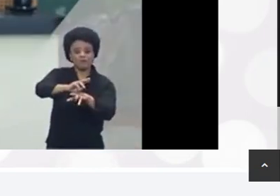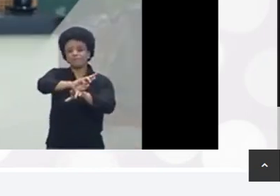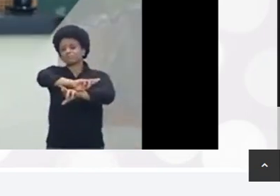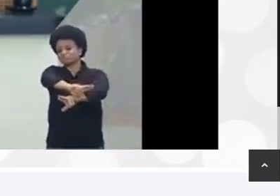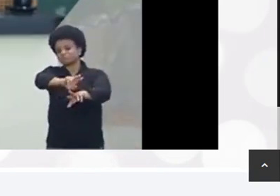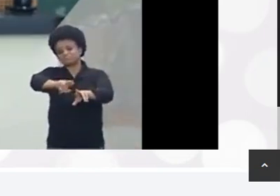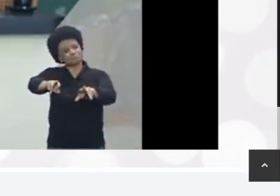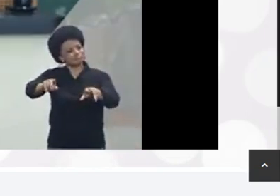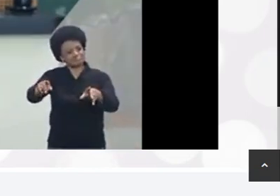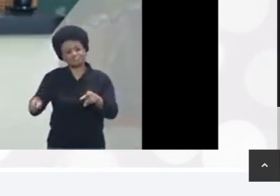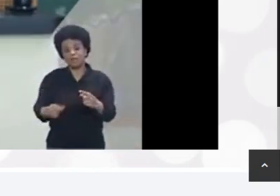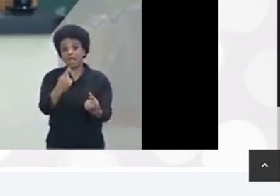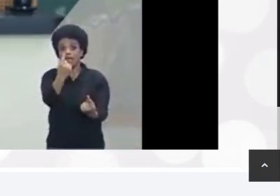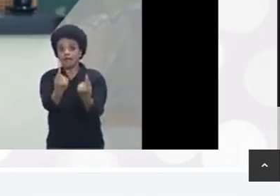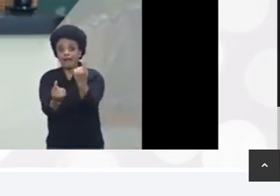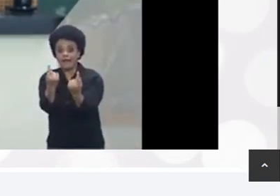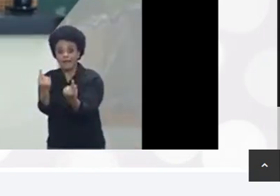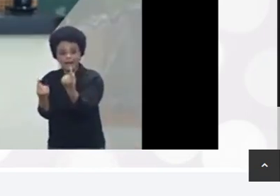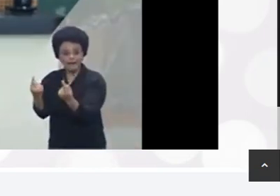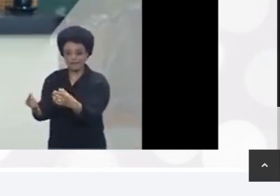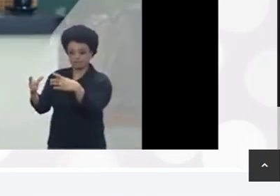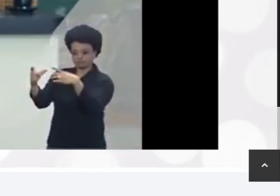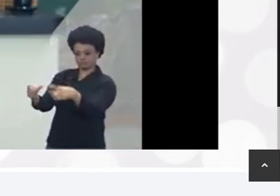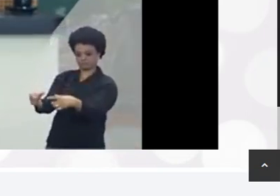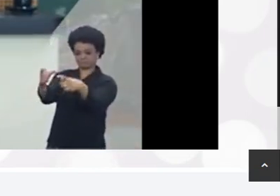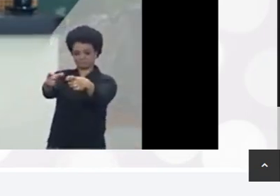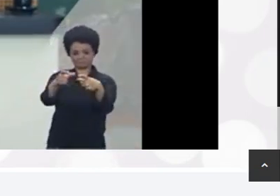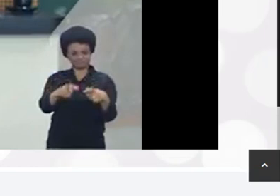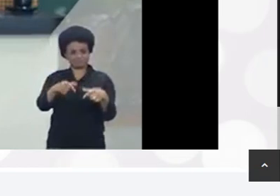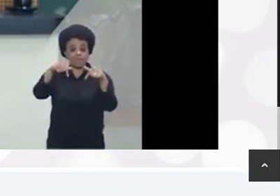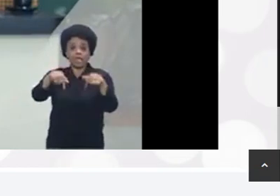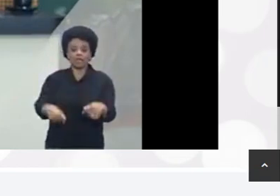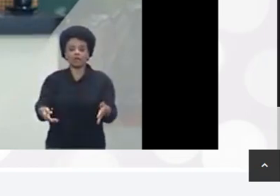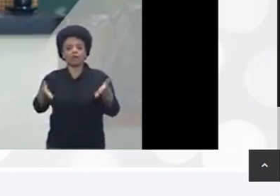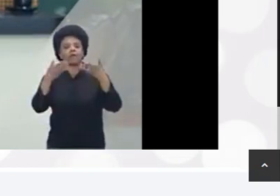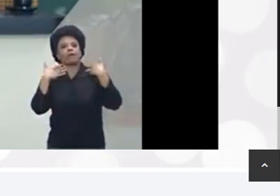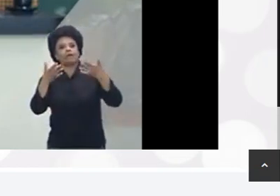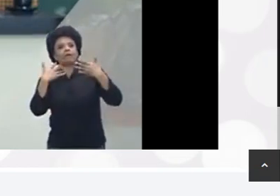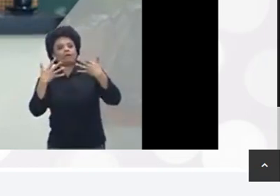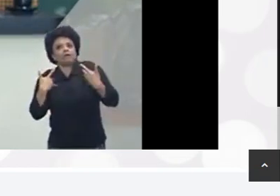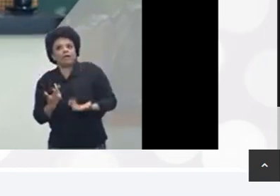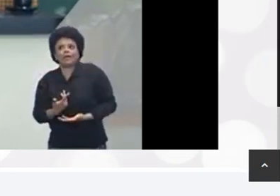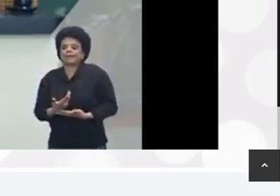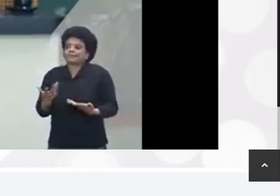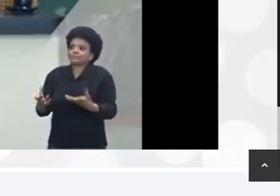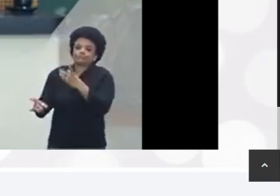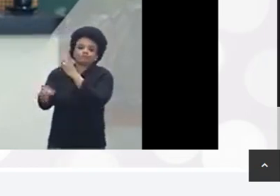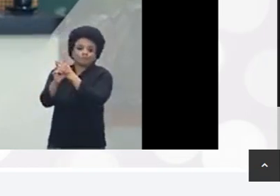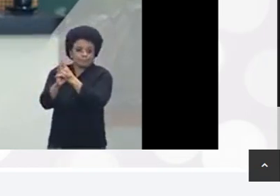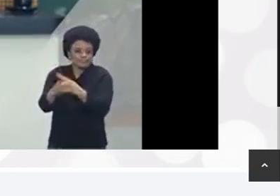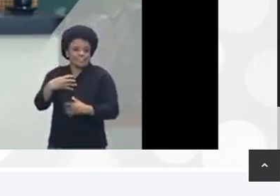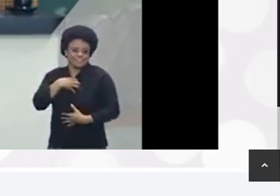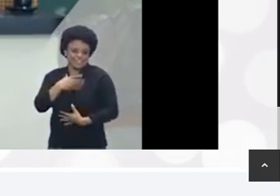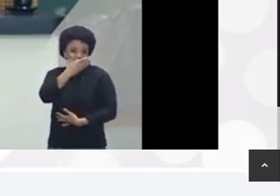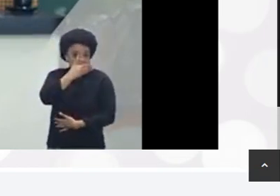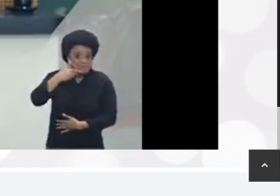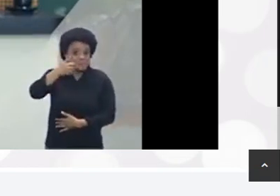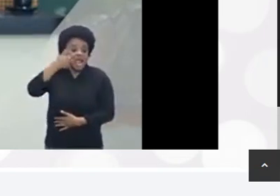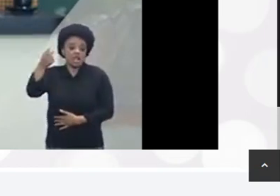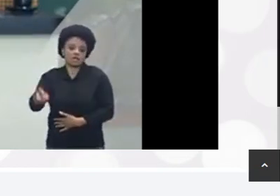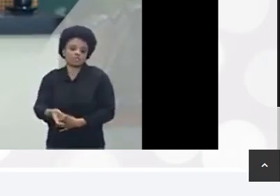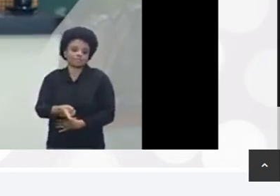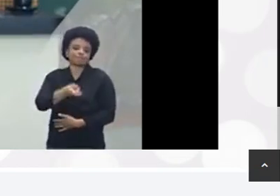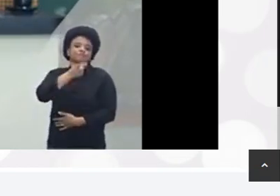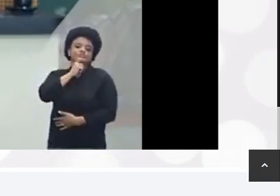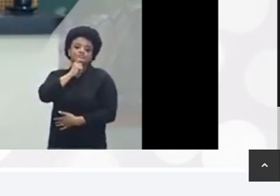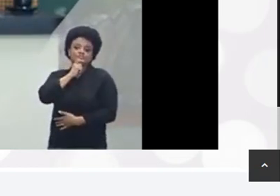cada região, a gente procura, aqui é muito quente, então vamos procurar soluções mais sustentáveis para resfriar, ou ao contrário,